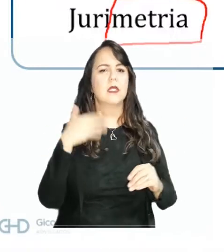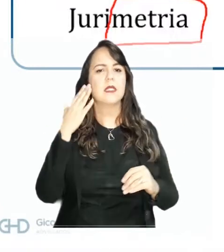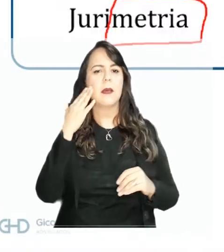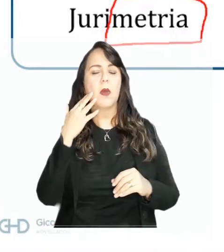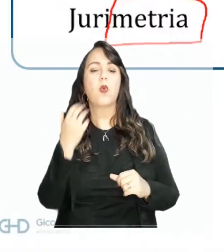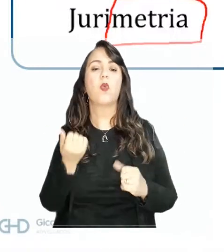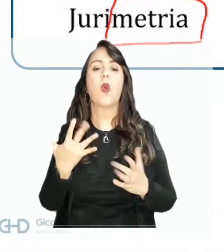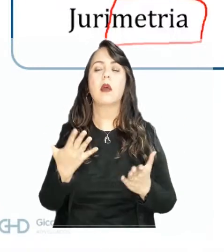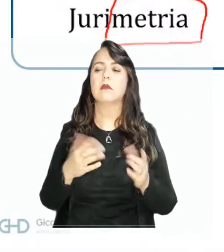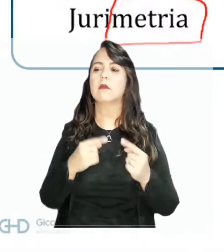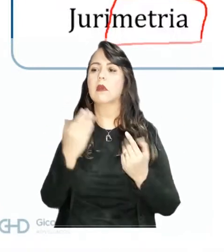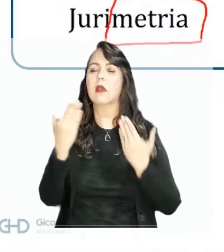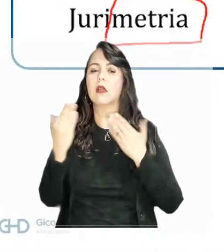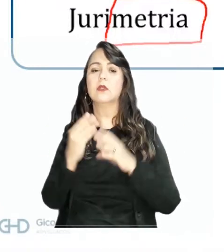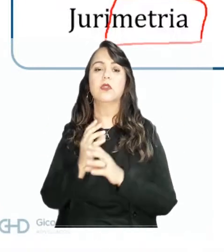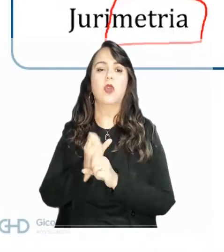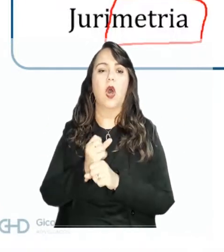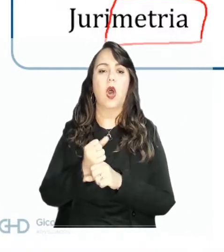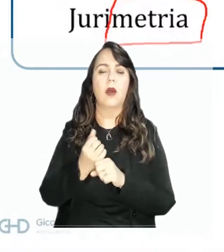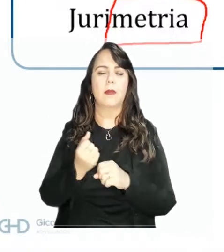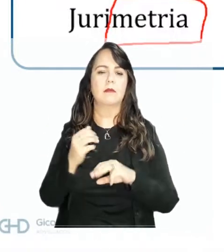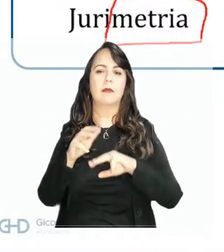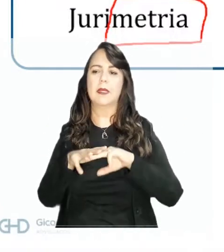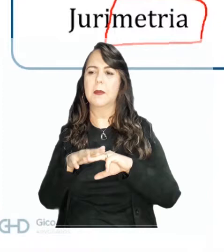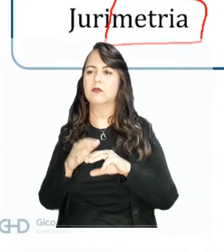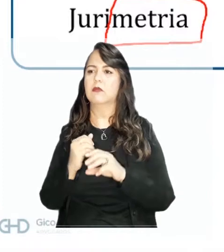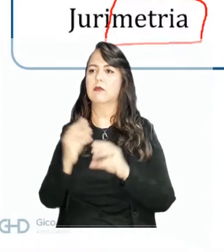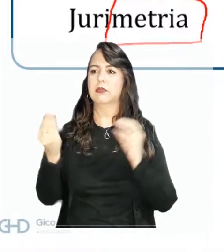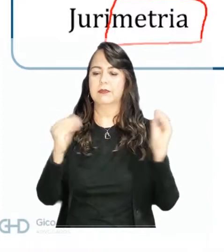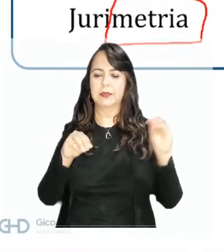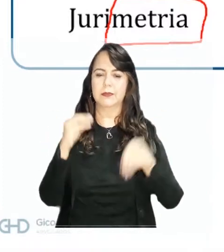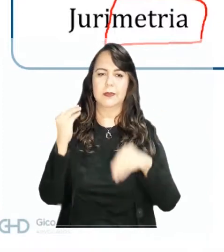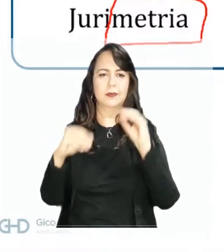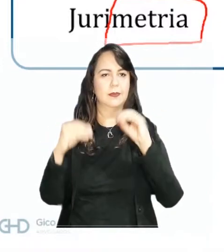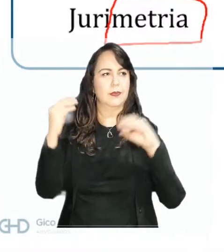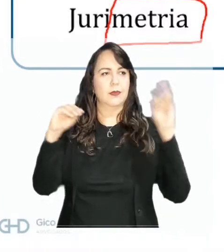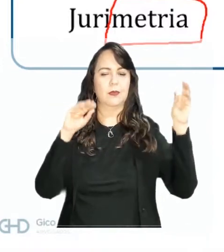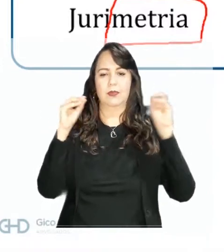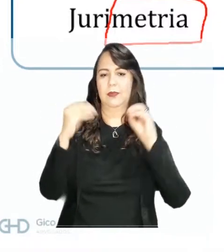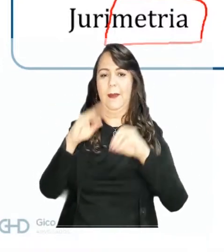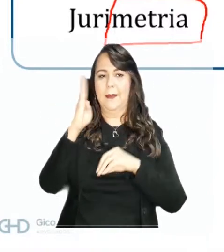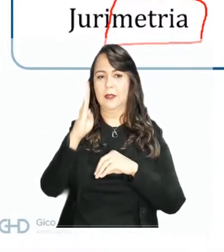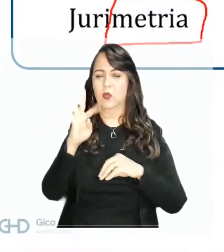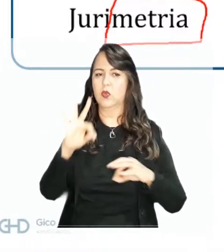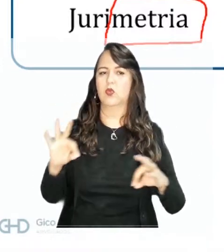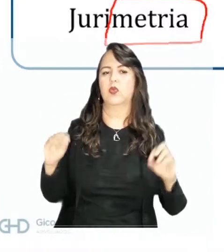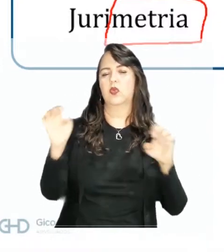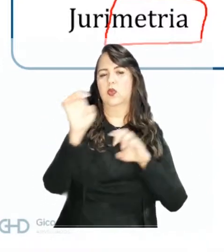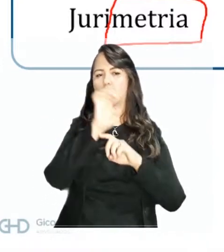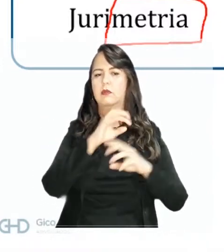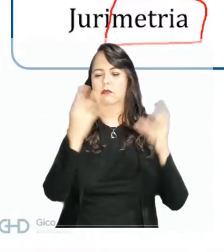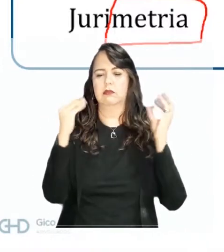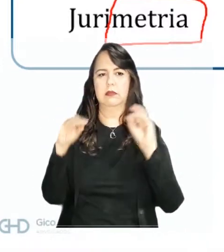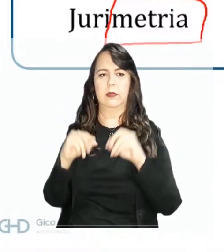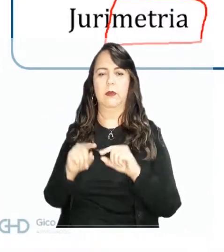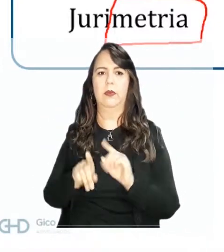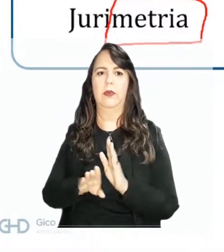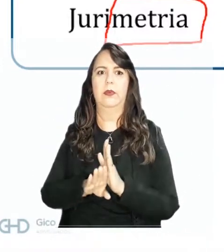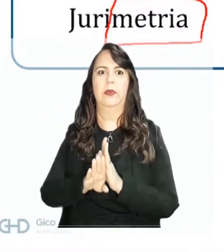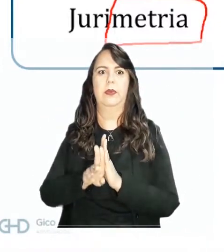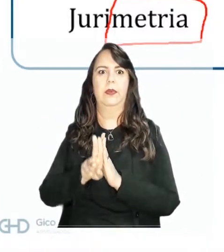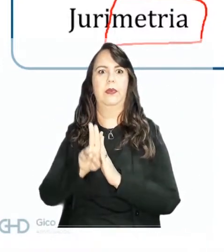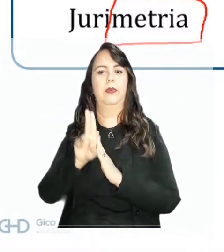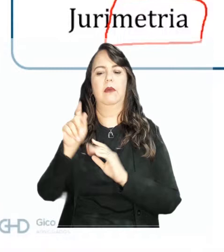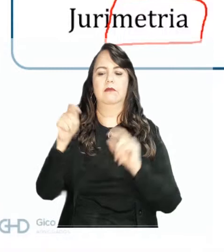dados, é muito difícil você avançar na discussão. Eu poderia, por exemplo, tentar responder a pergunta do duplo juízo de